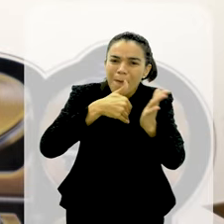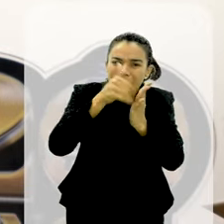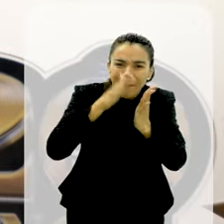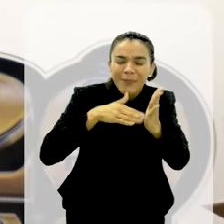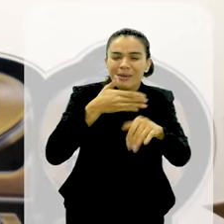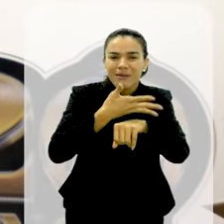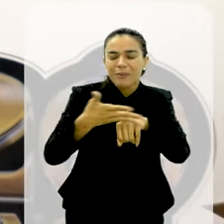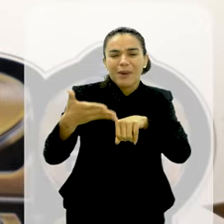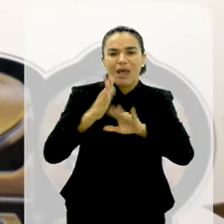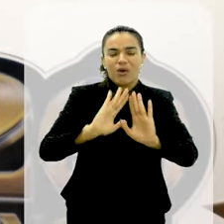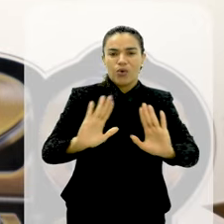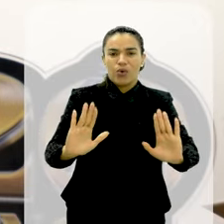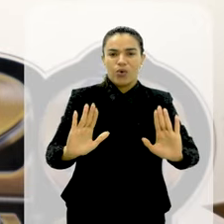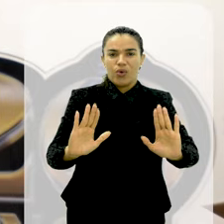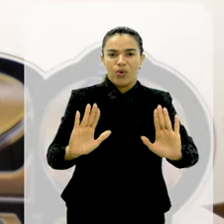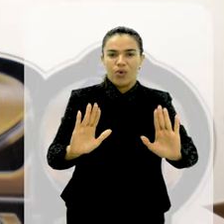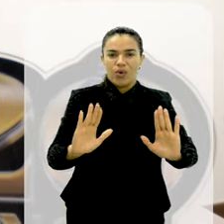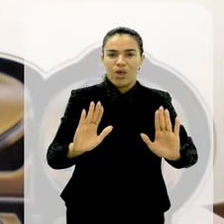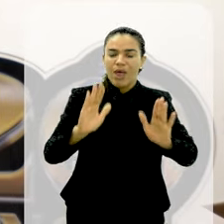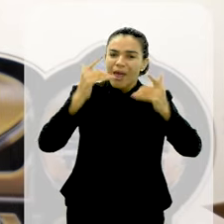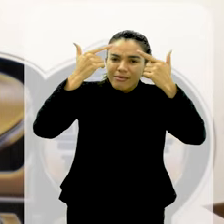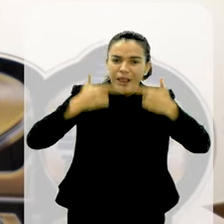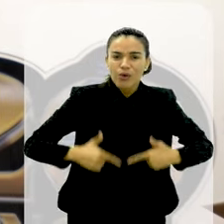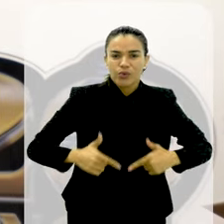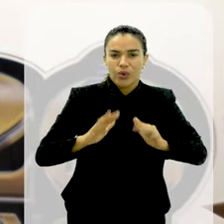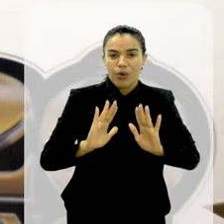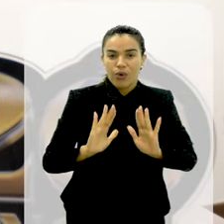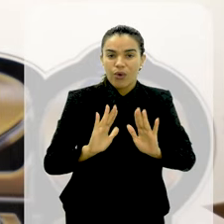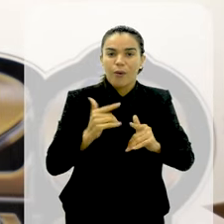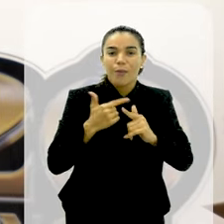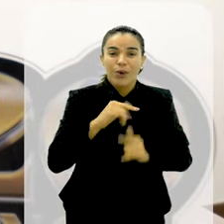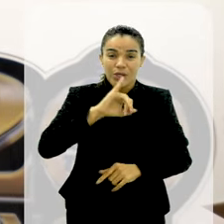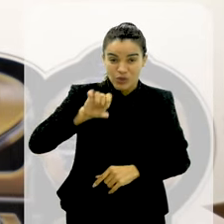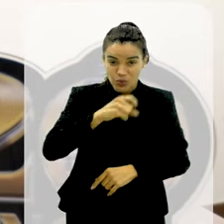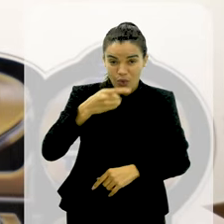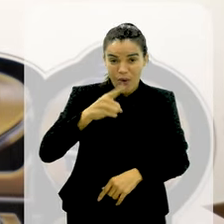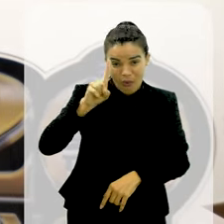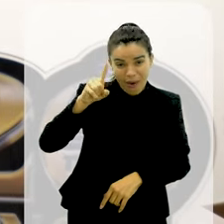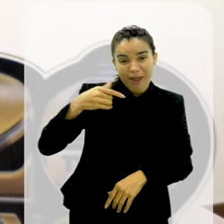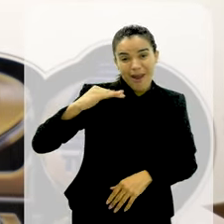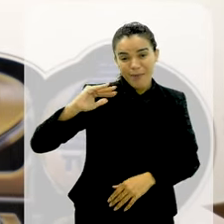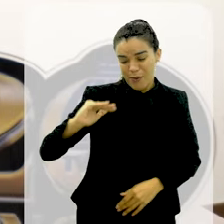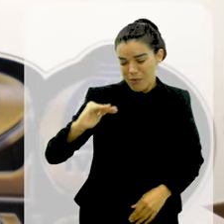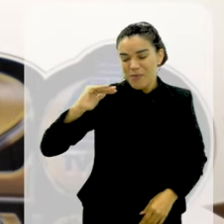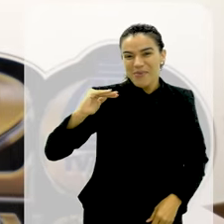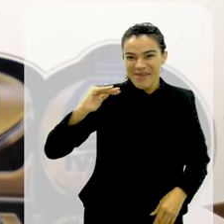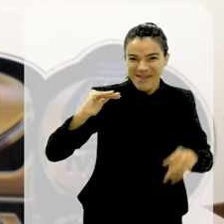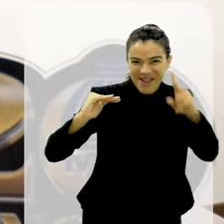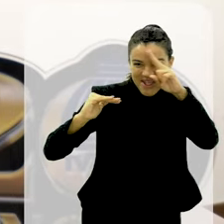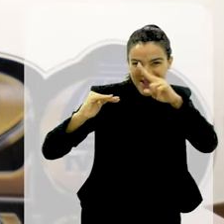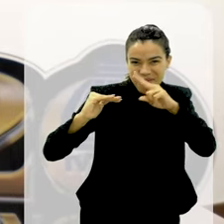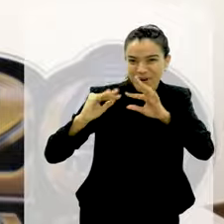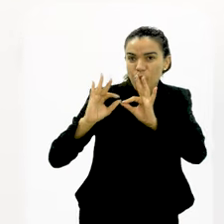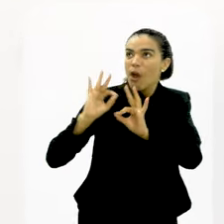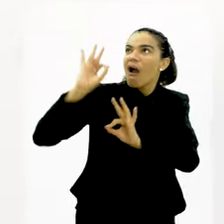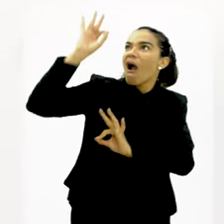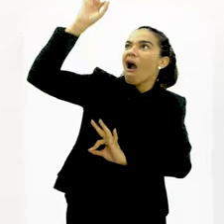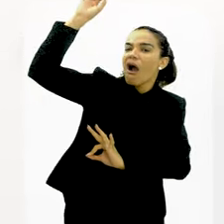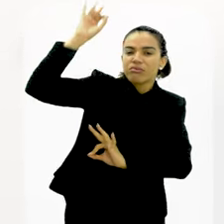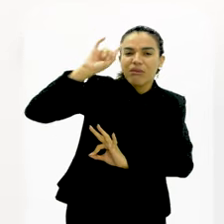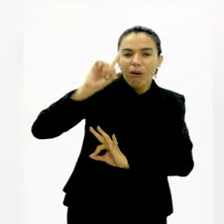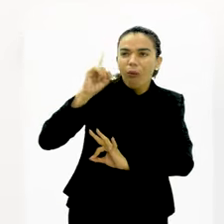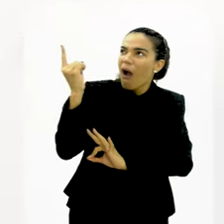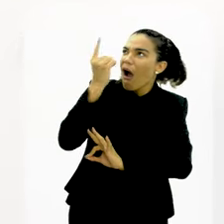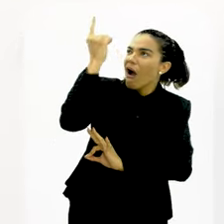tudo de longe é tudo igual. A coisa da dimensão, acho que pelo fato do João ser pequenininho, né? Ele era de estatura baixa,